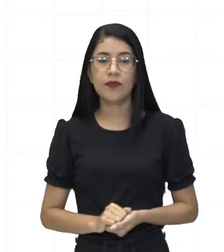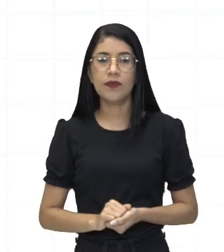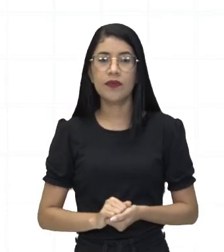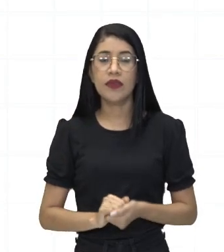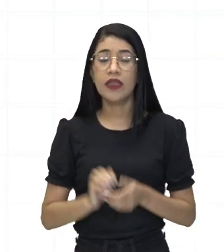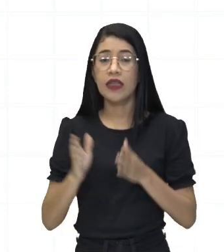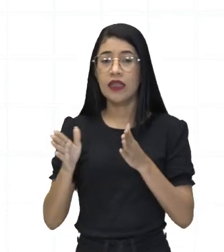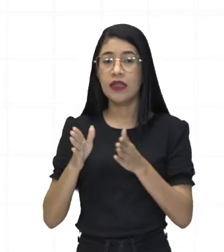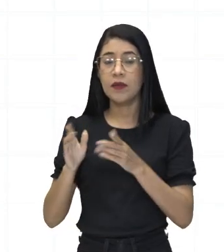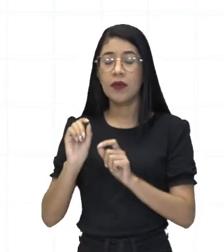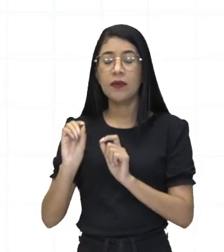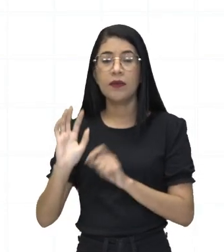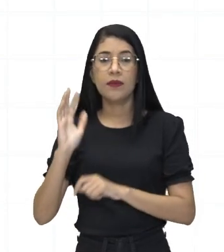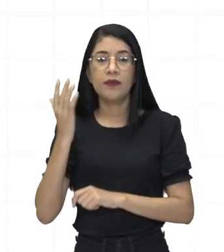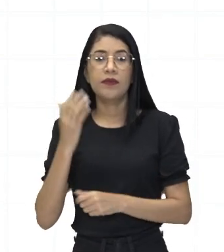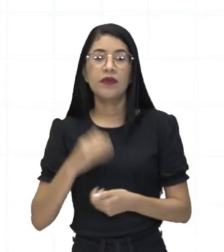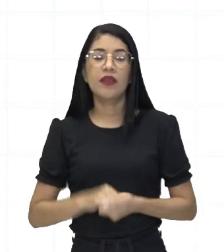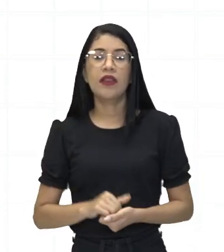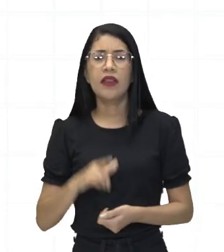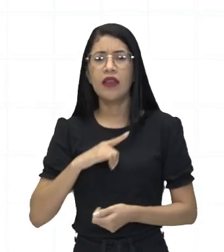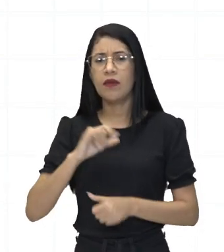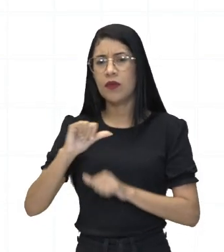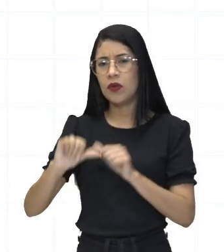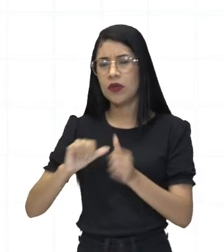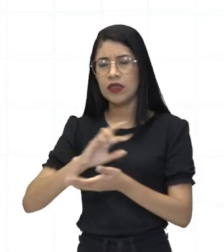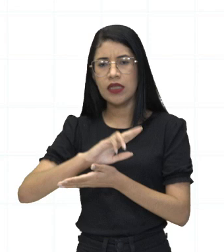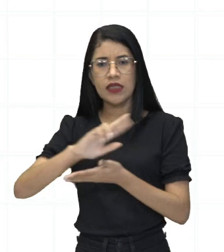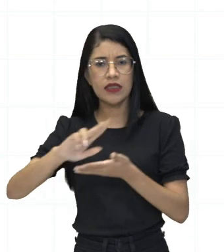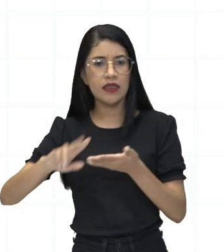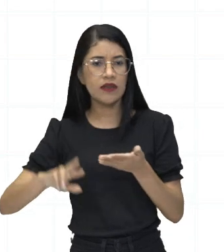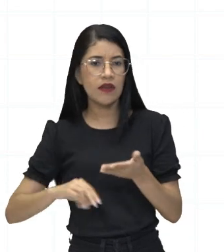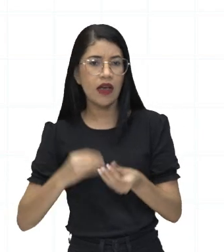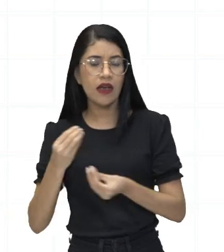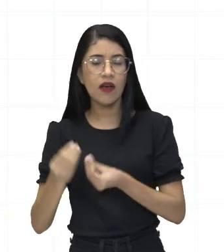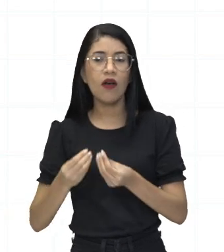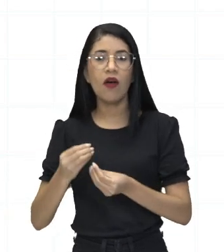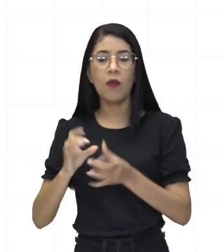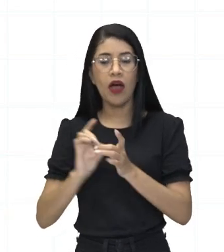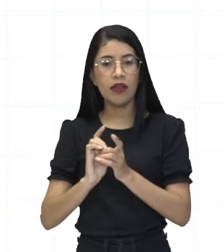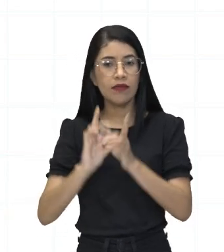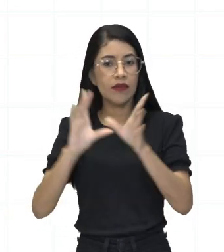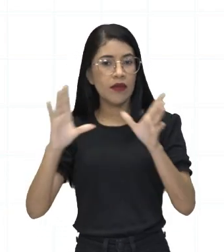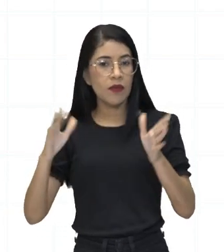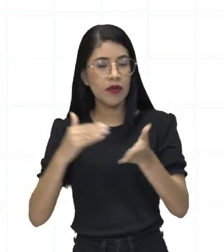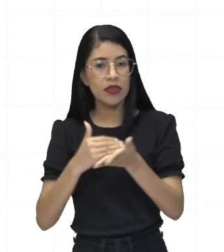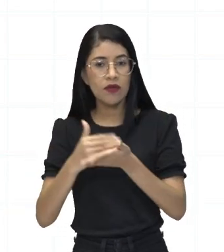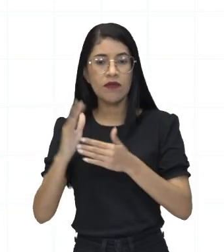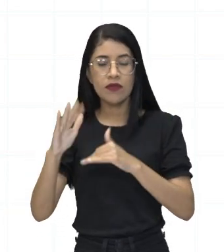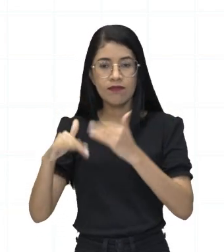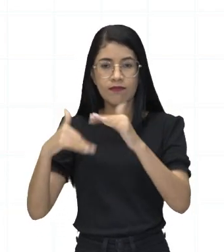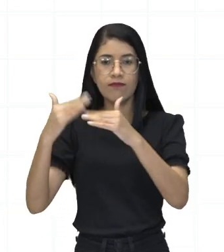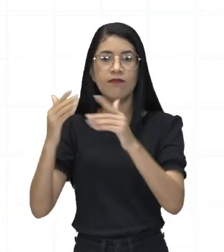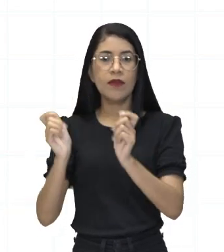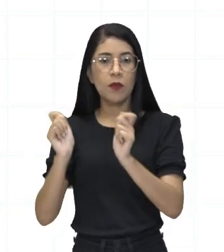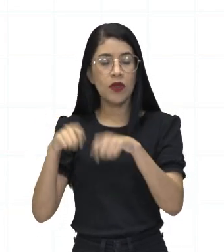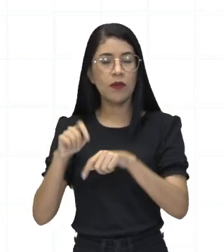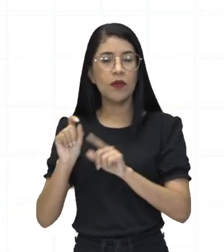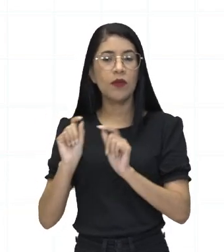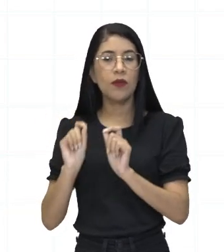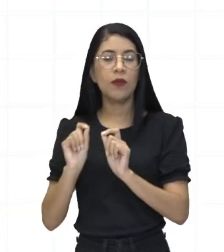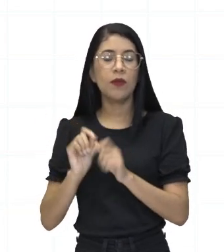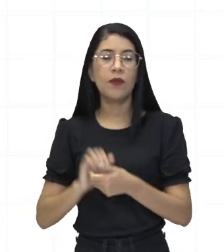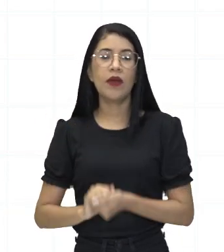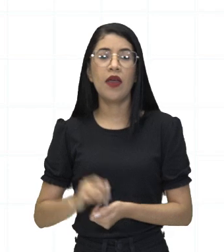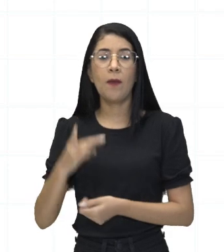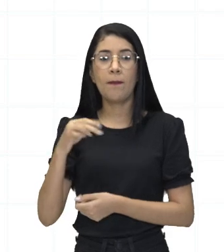período helenístico, as mudanças enfrentadas nesse período, com o auge da democracia e o desenvolvimento possibilitado